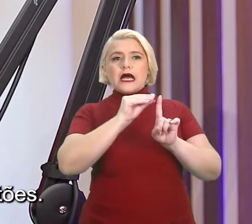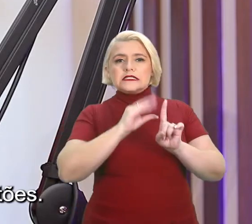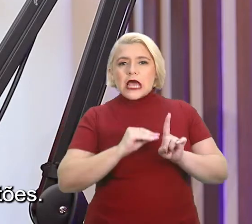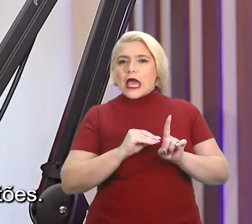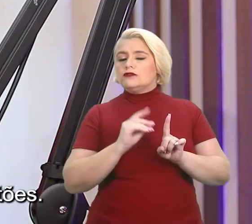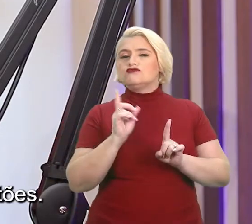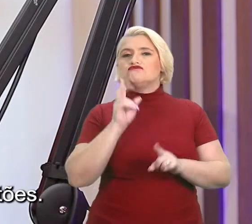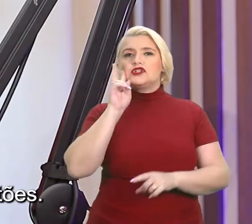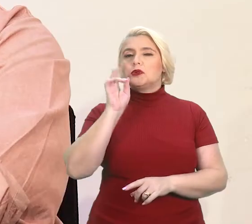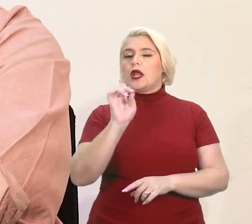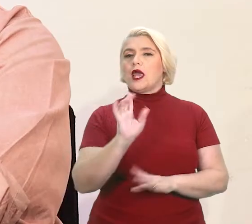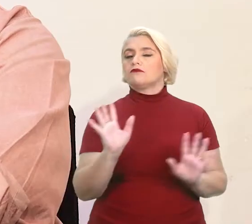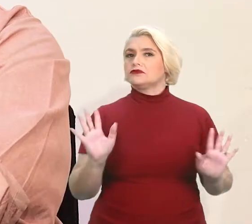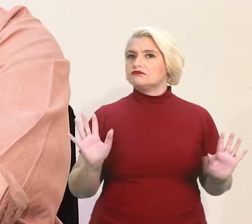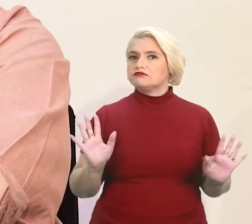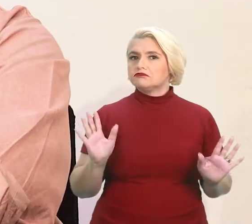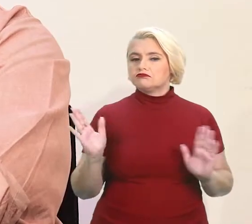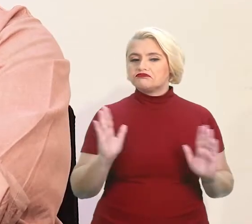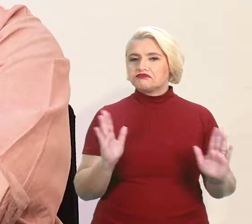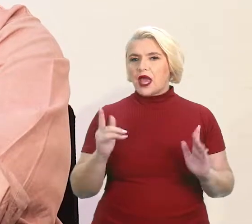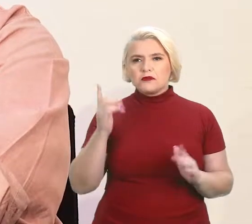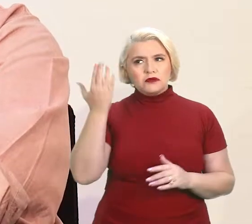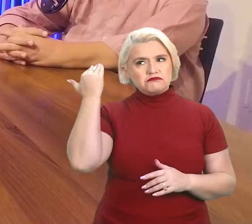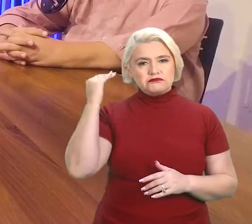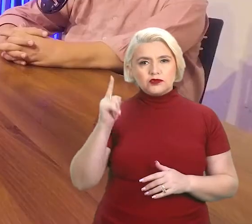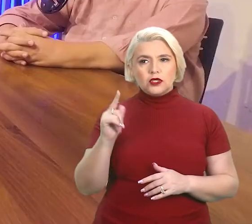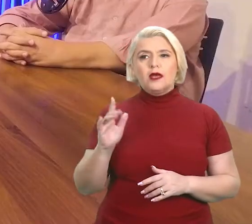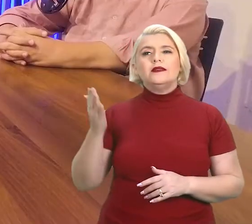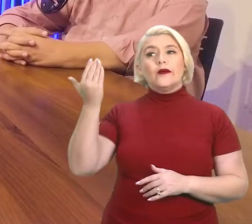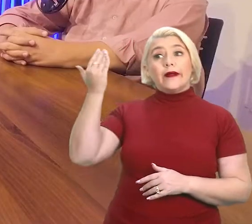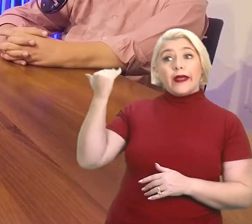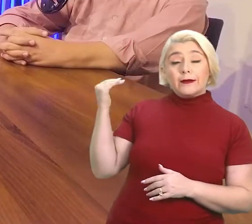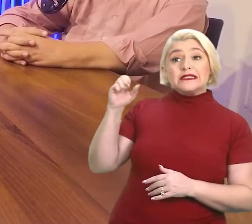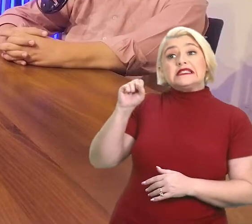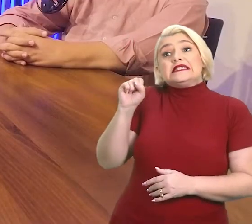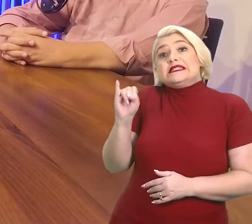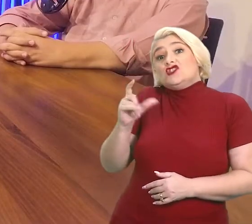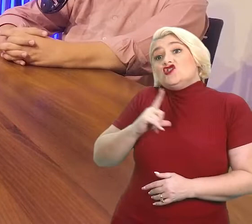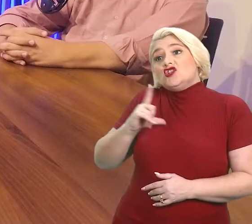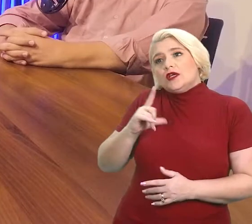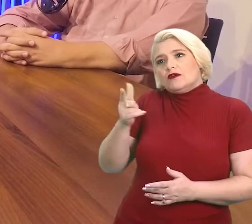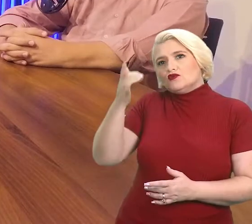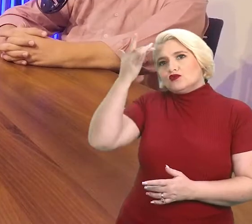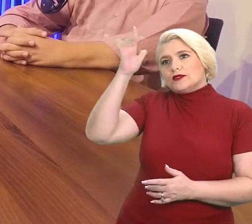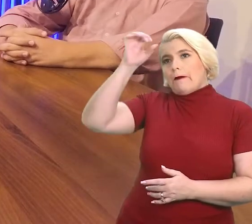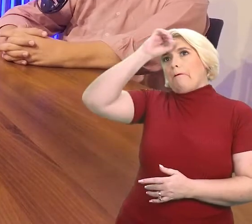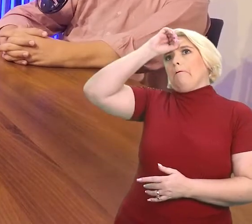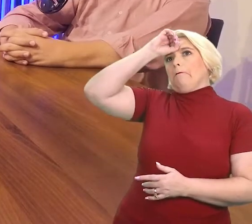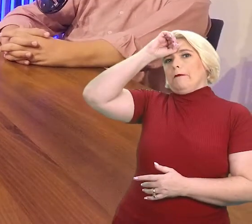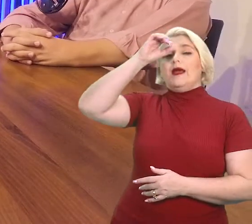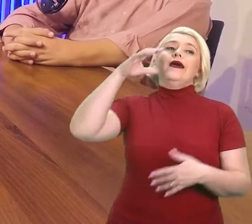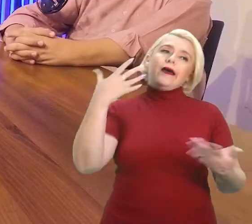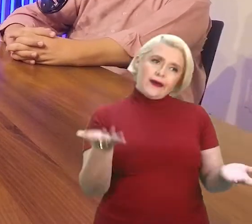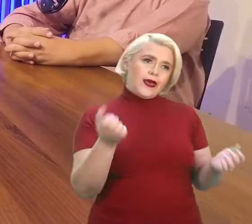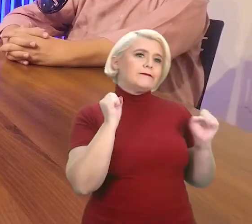nenhuma dessas questões. Nessa época, não. Se tinha, nem sabia o que era isso. Se tinha, não sabia.